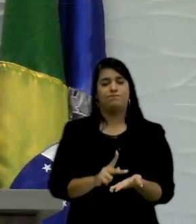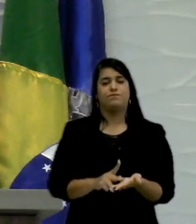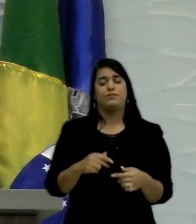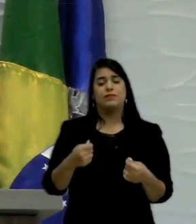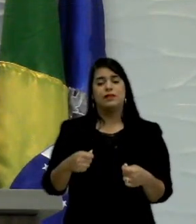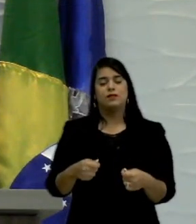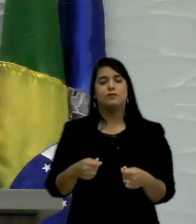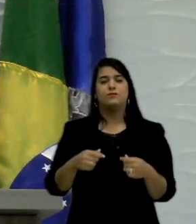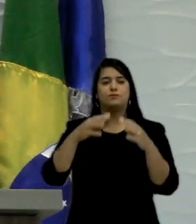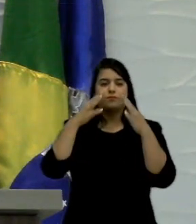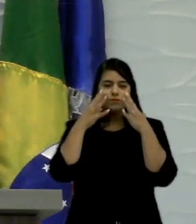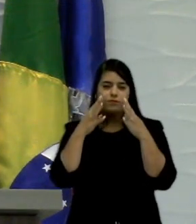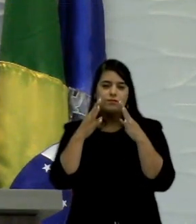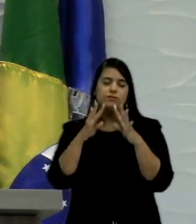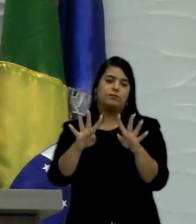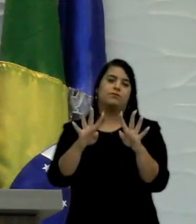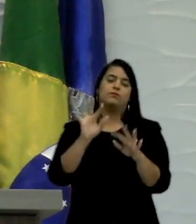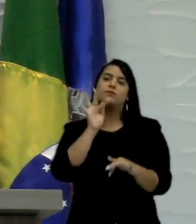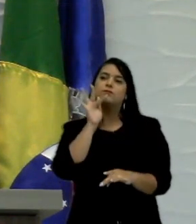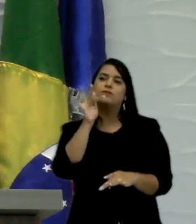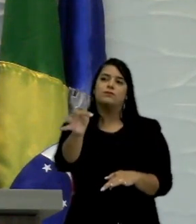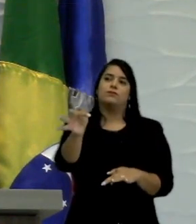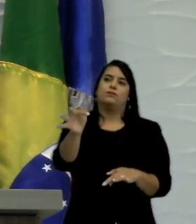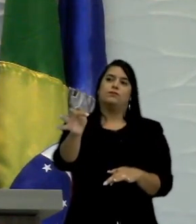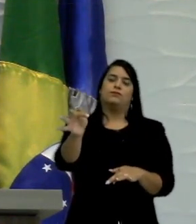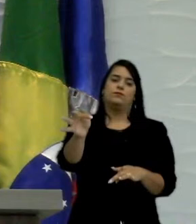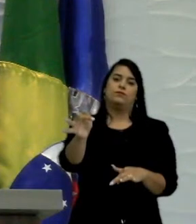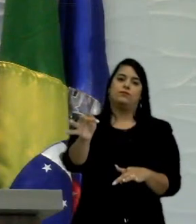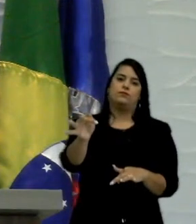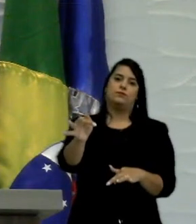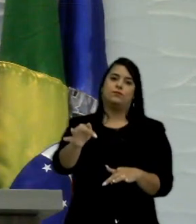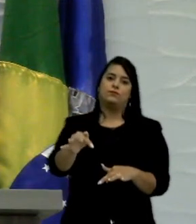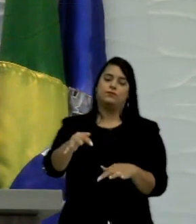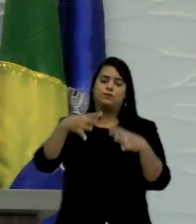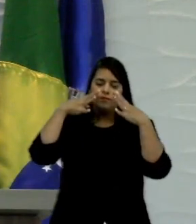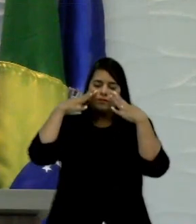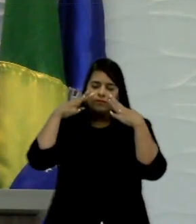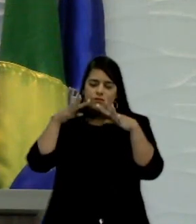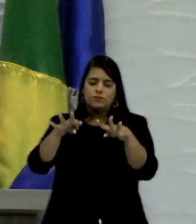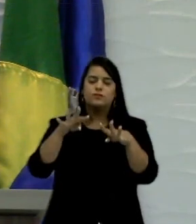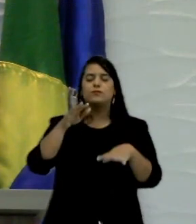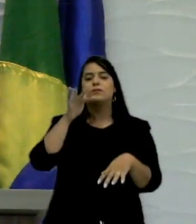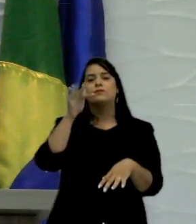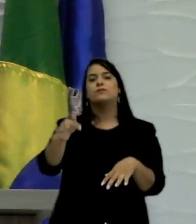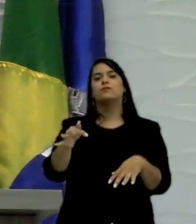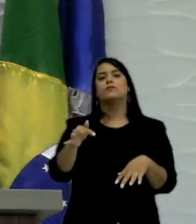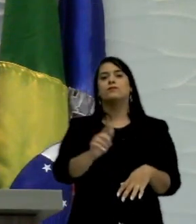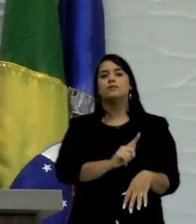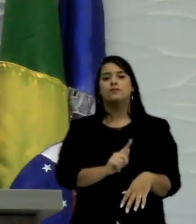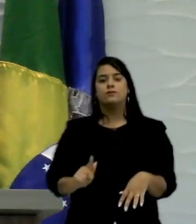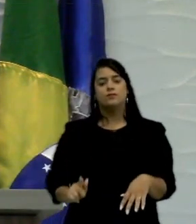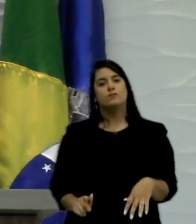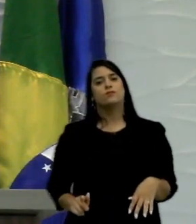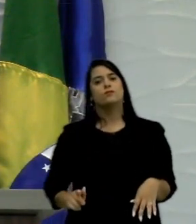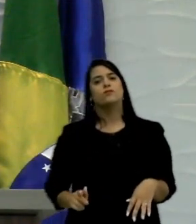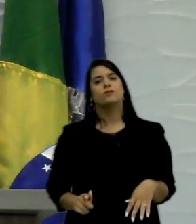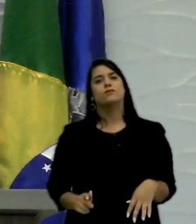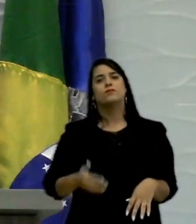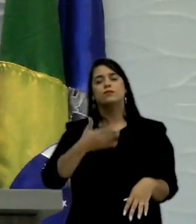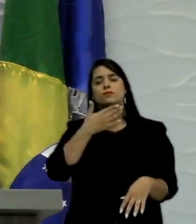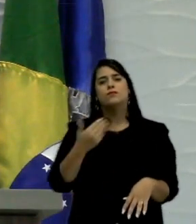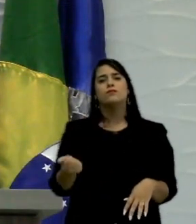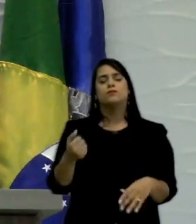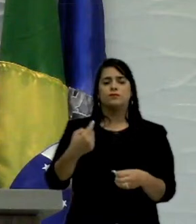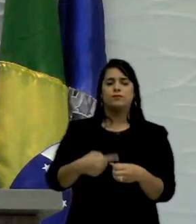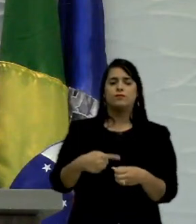olhar para frente. E a governadora entrou com o objetivo de melhorar essa situação do nosso povo, da cidade,